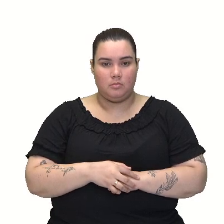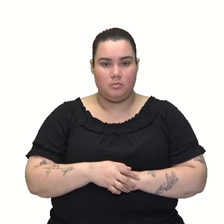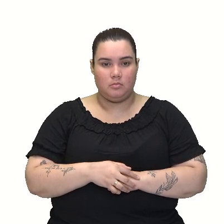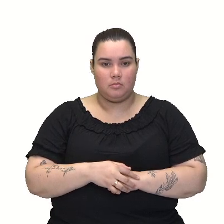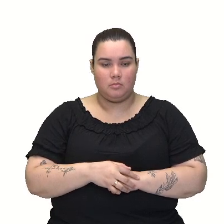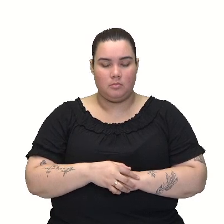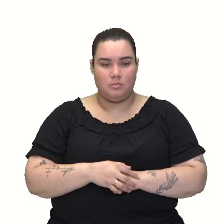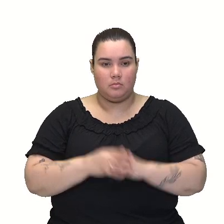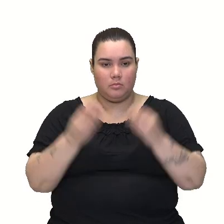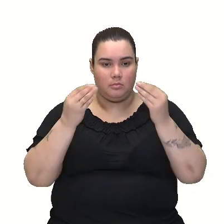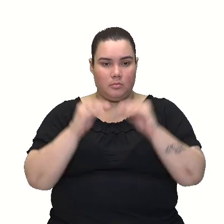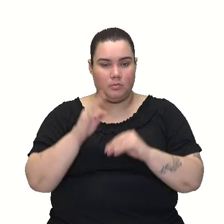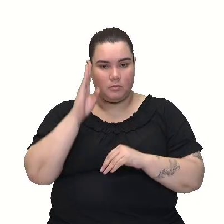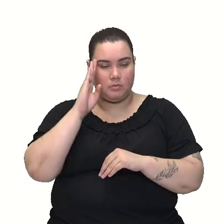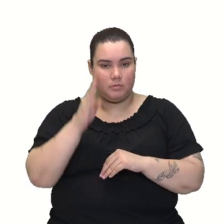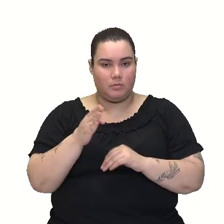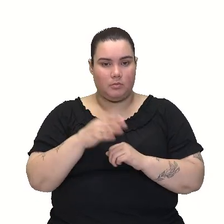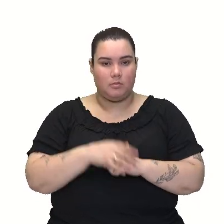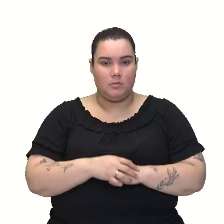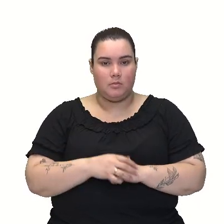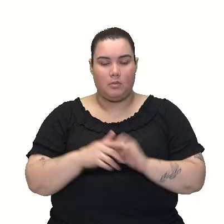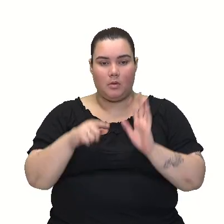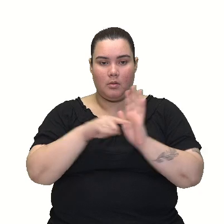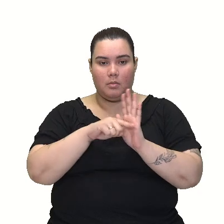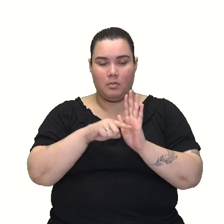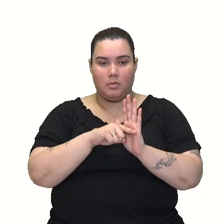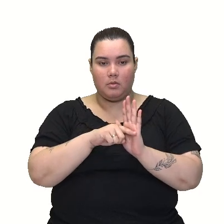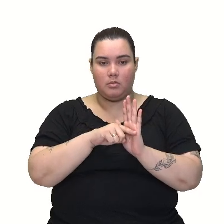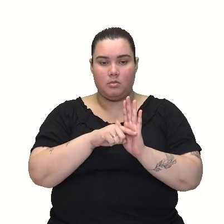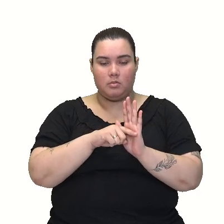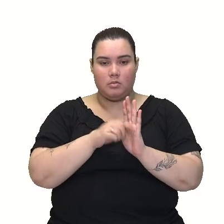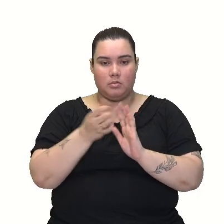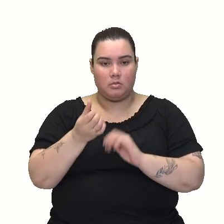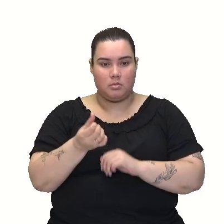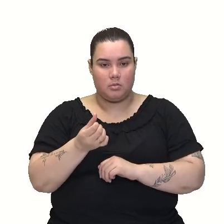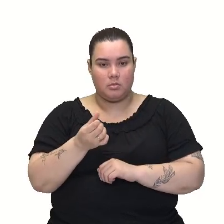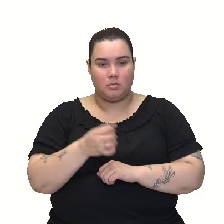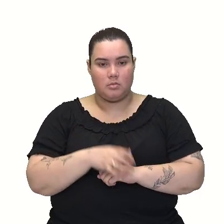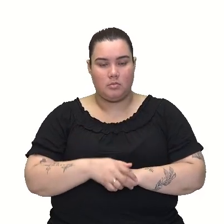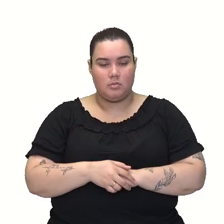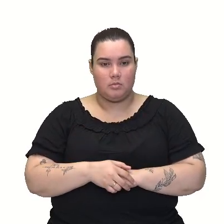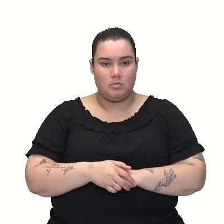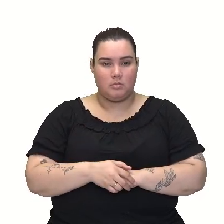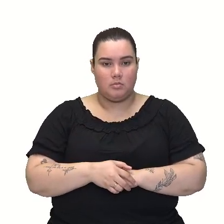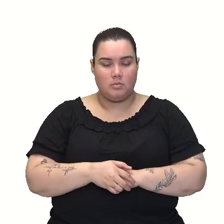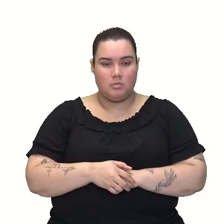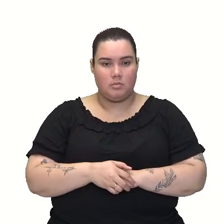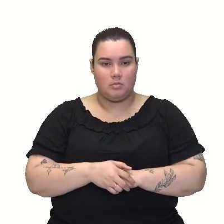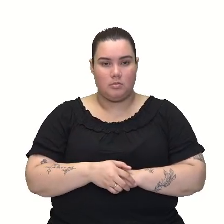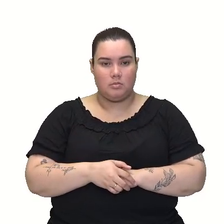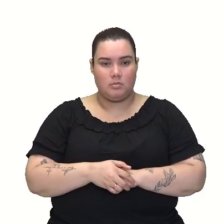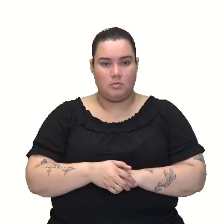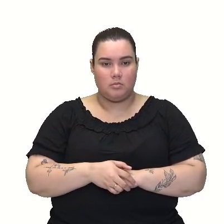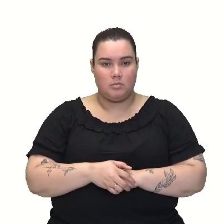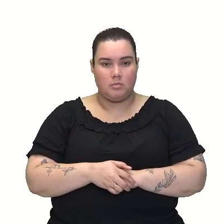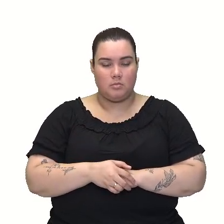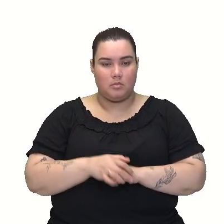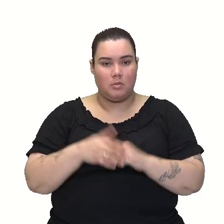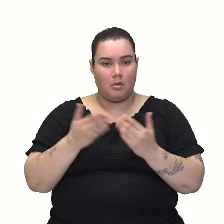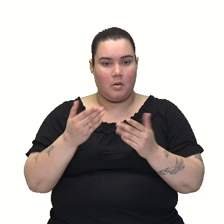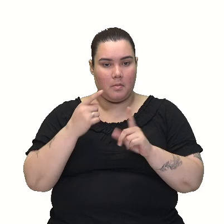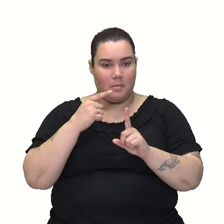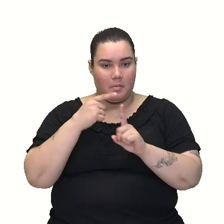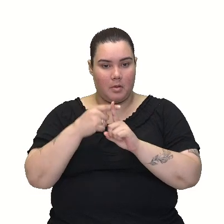Vamos substituir direto, né? Menos b. Agora, no lugar de trabalhar com mais